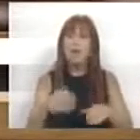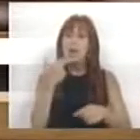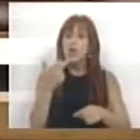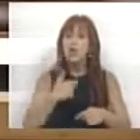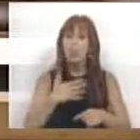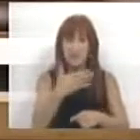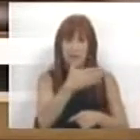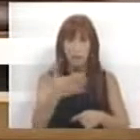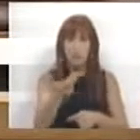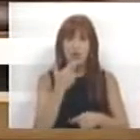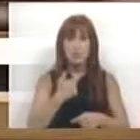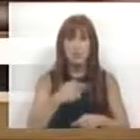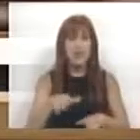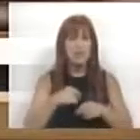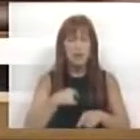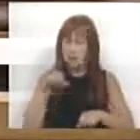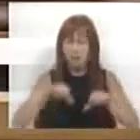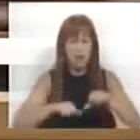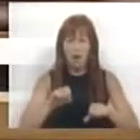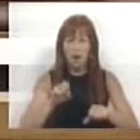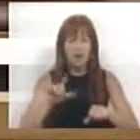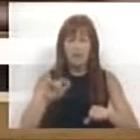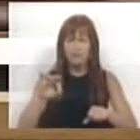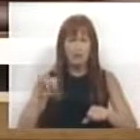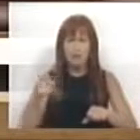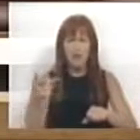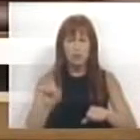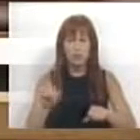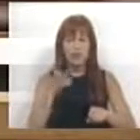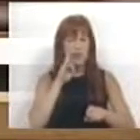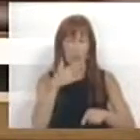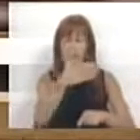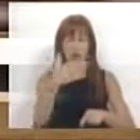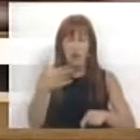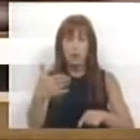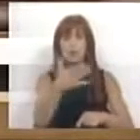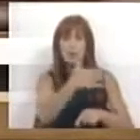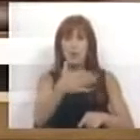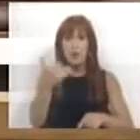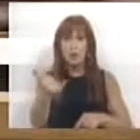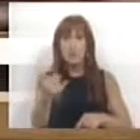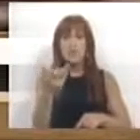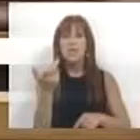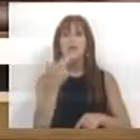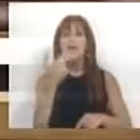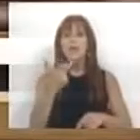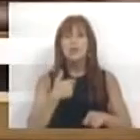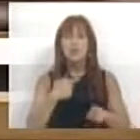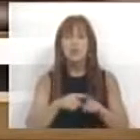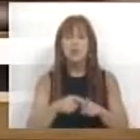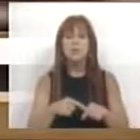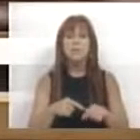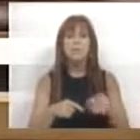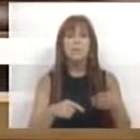que não usavam glifosato. Desculpa, 112 responderam, 94 admitiram que usam